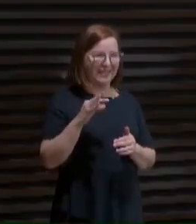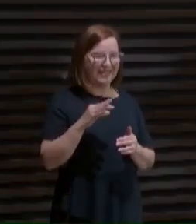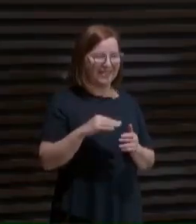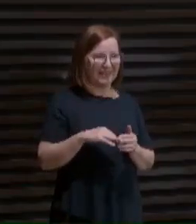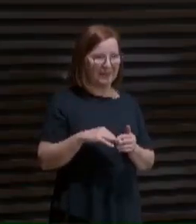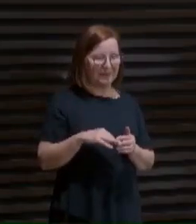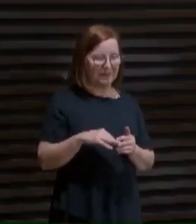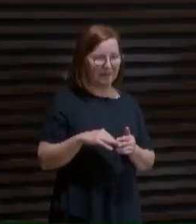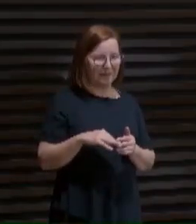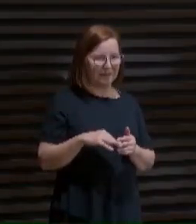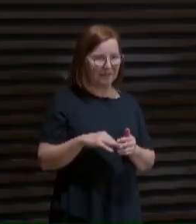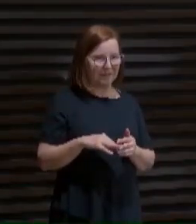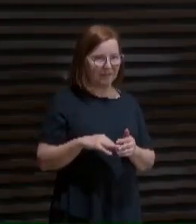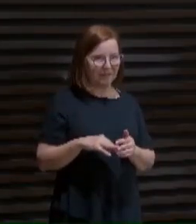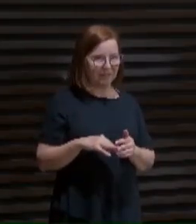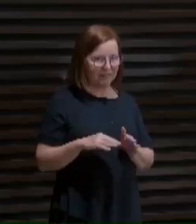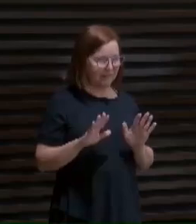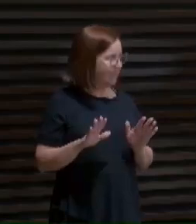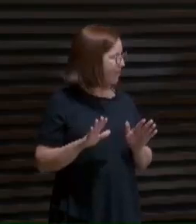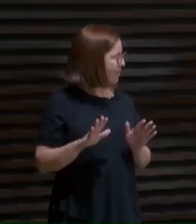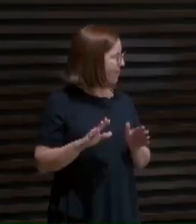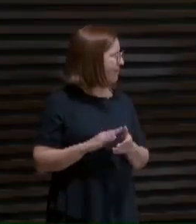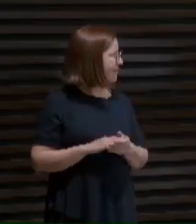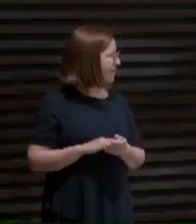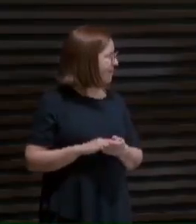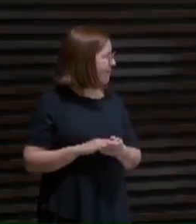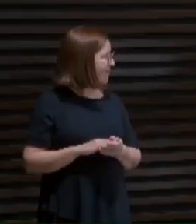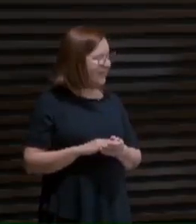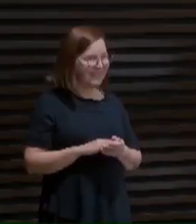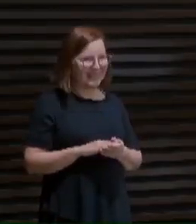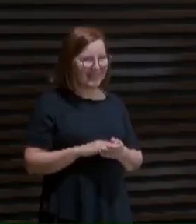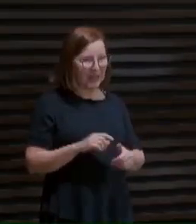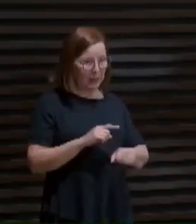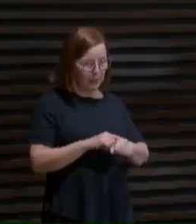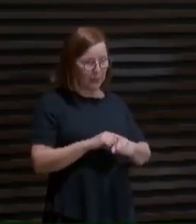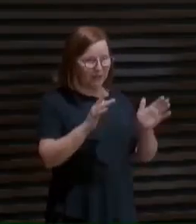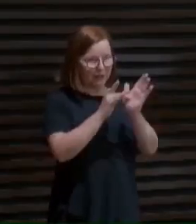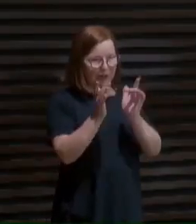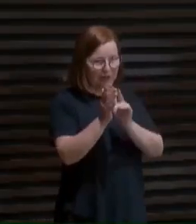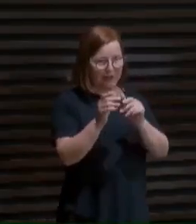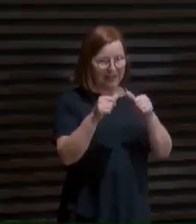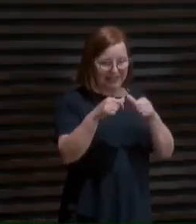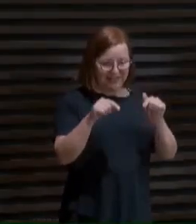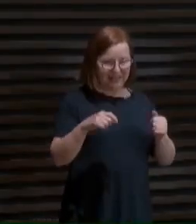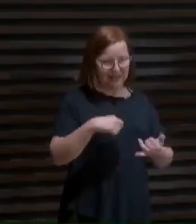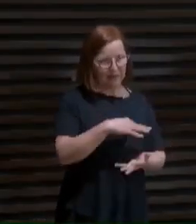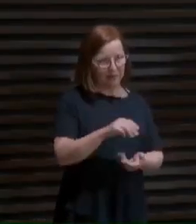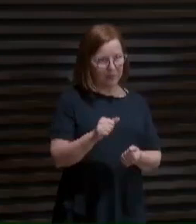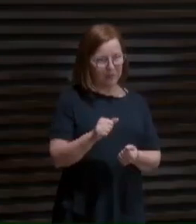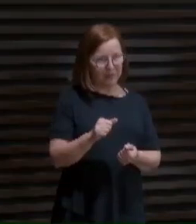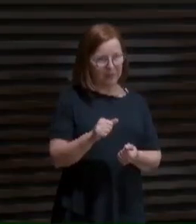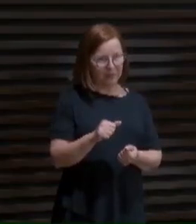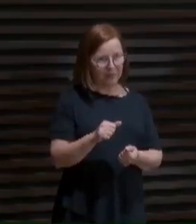Enquanto Jesus... Vou entrar num problema aqui sério. Enquanto Jesus estava aqui na terra... Ele não podia